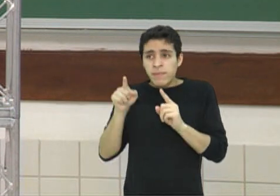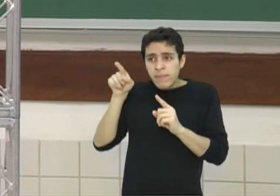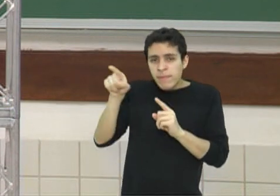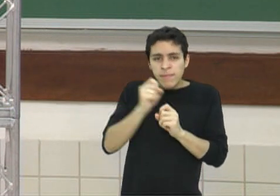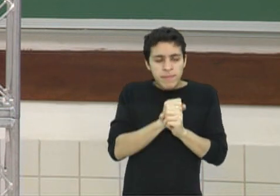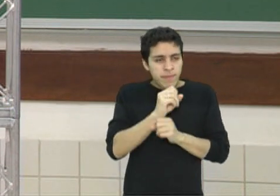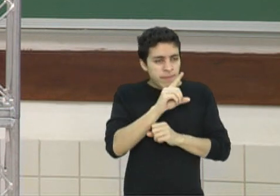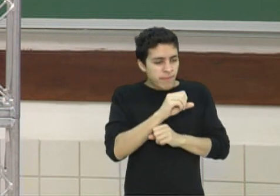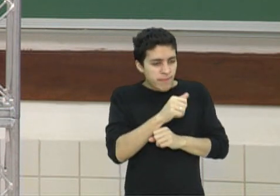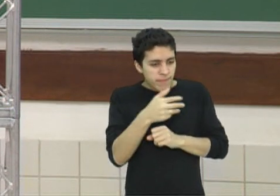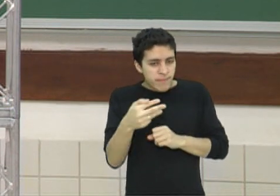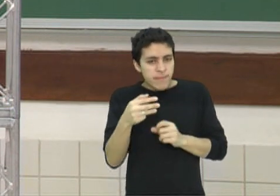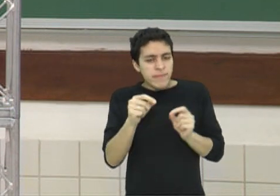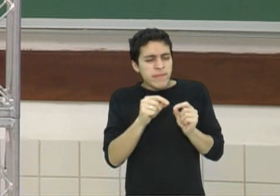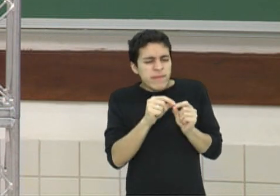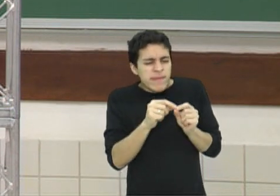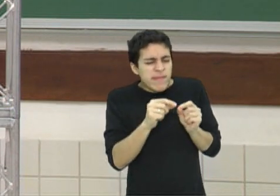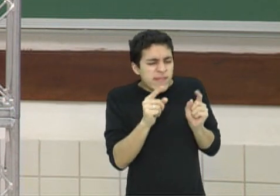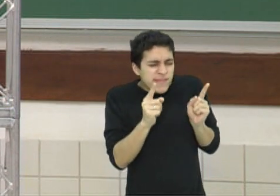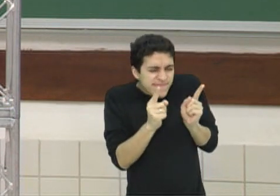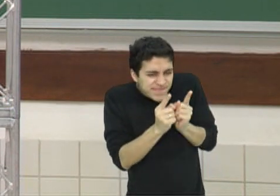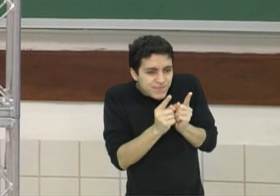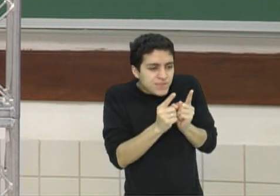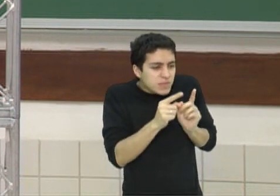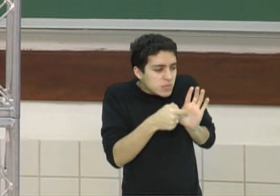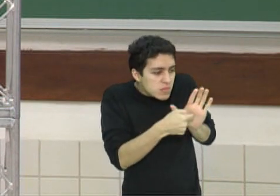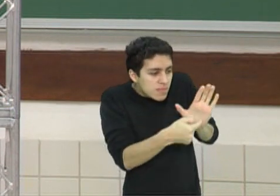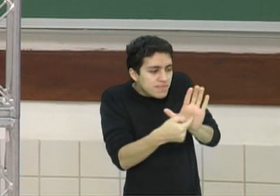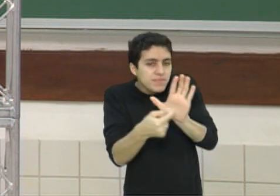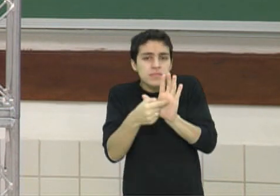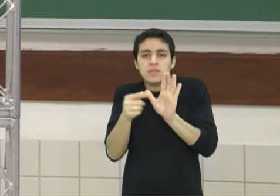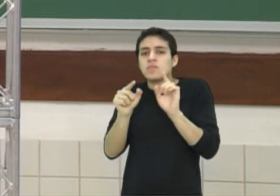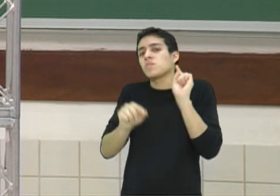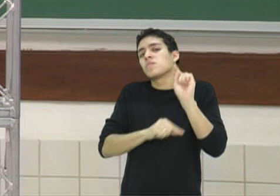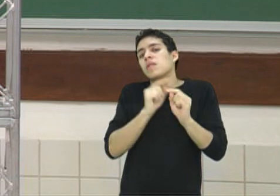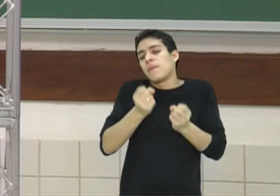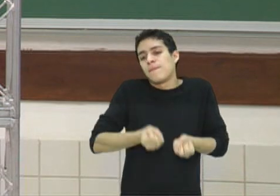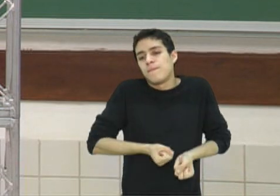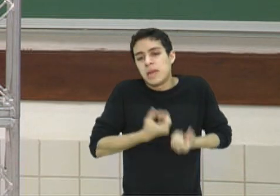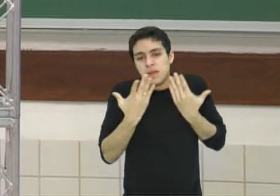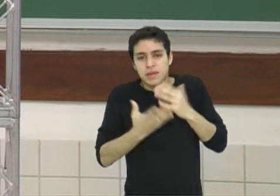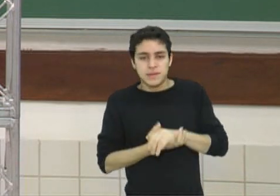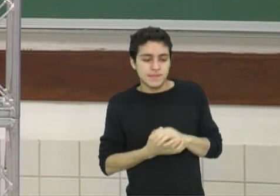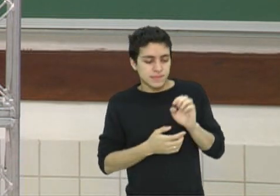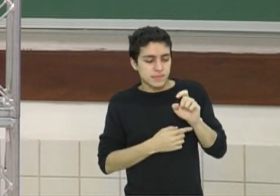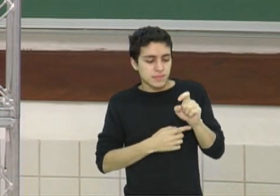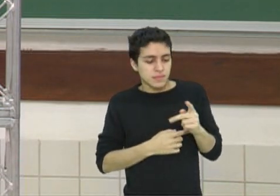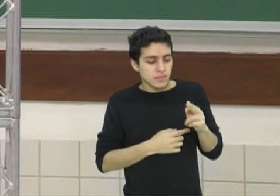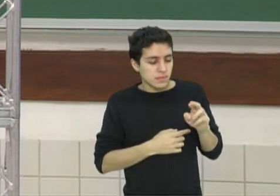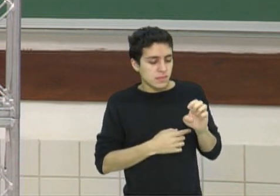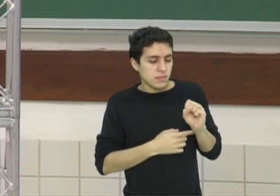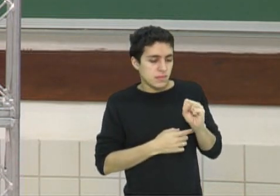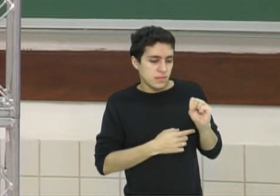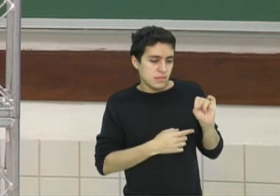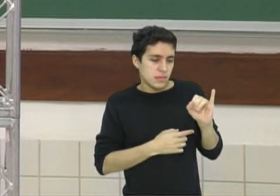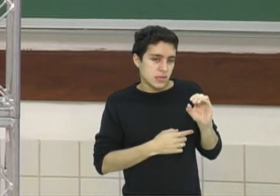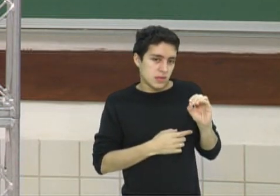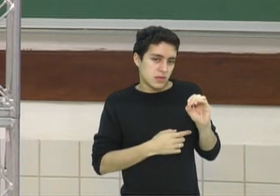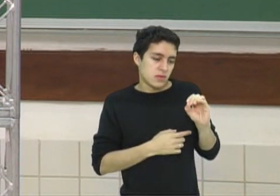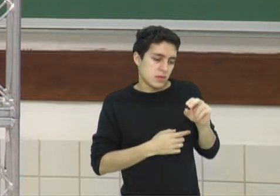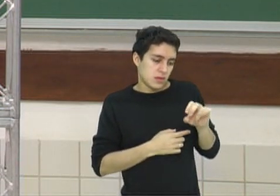mini exposição. Ele já trouxe a questão do expressionismo. O que é o expressionismo? O expressionismo, ele se preocupava em trazer